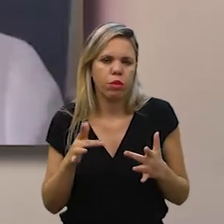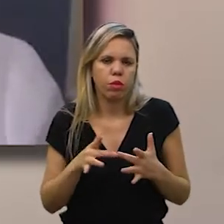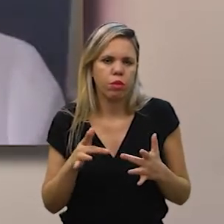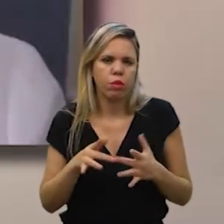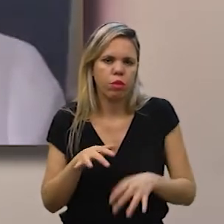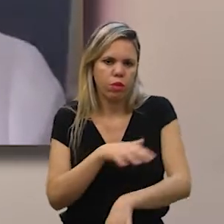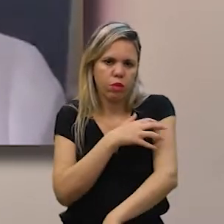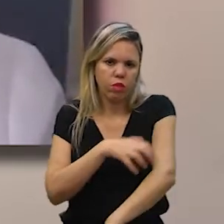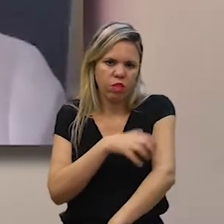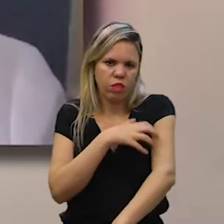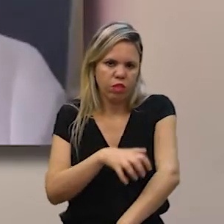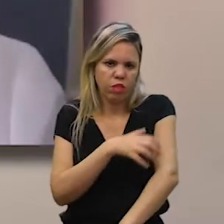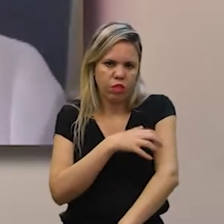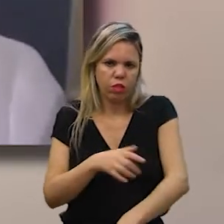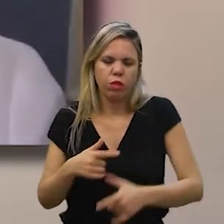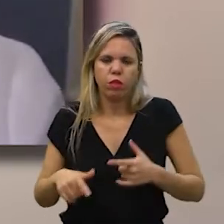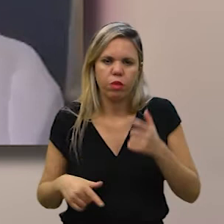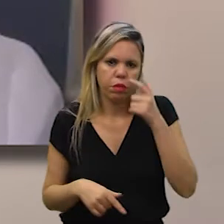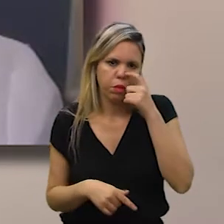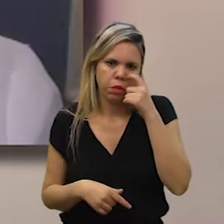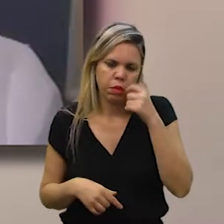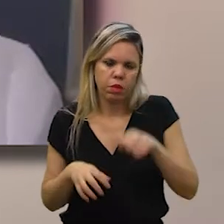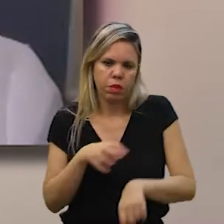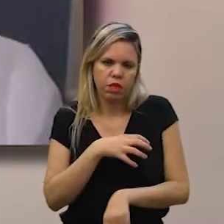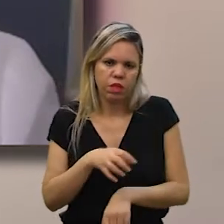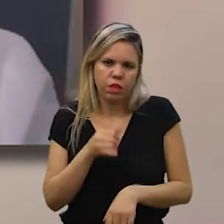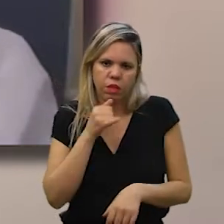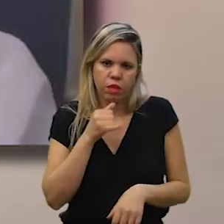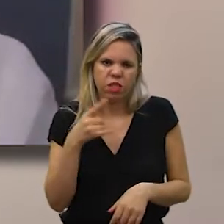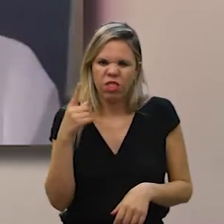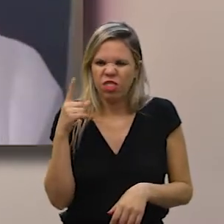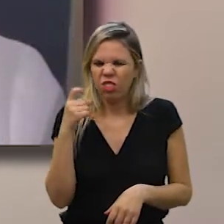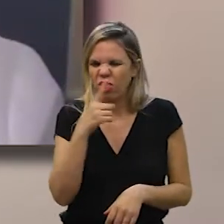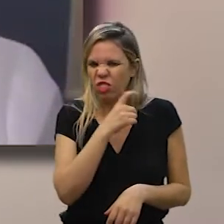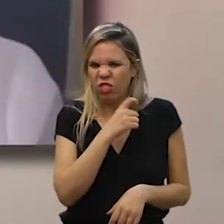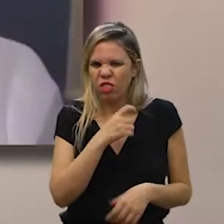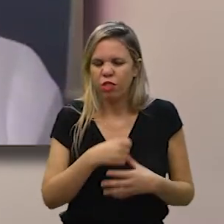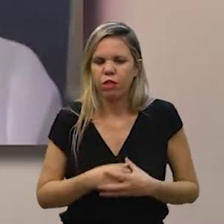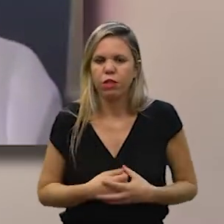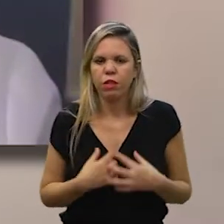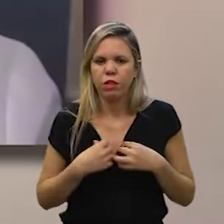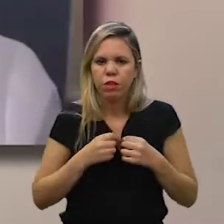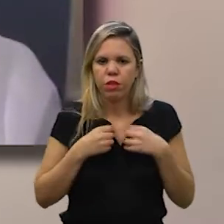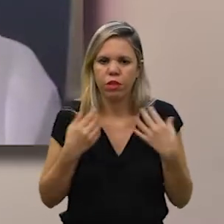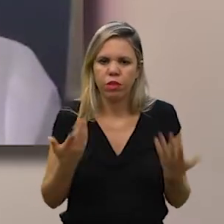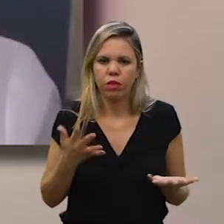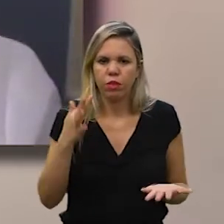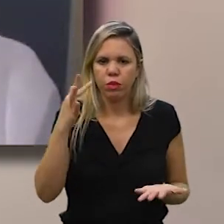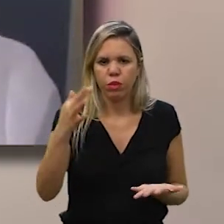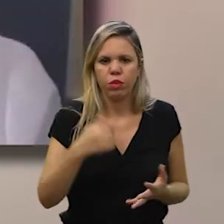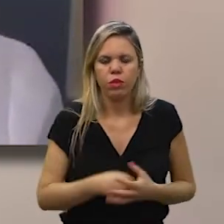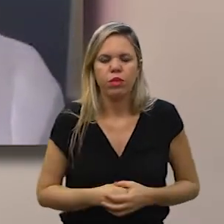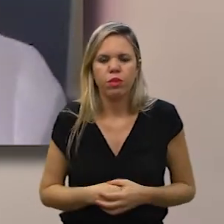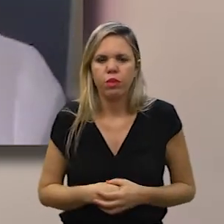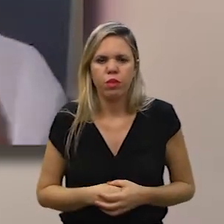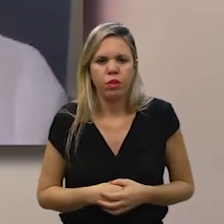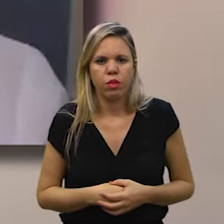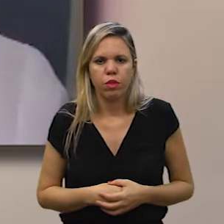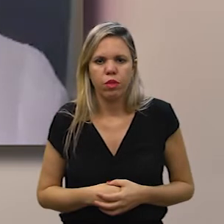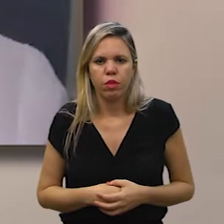contato, que seriam o quadro de alergia de perfume, por exemplo. Então, no futuro,